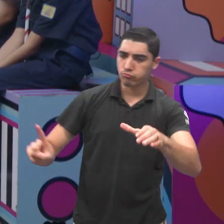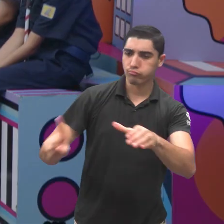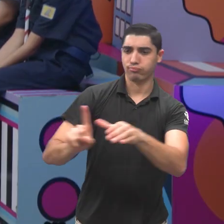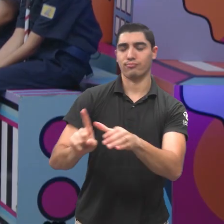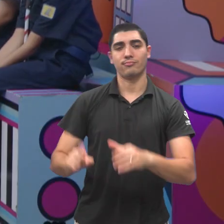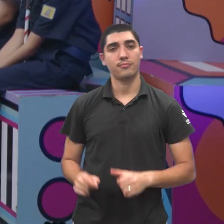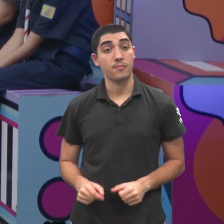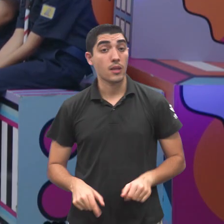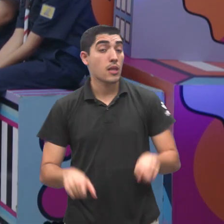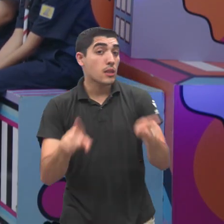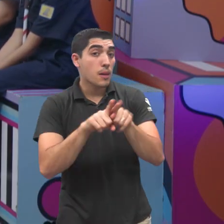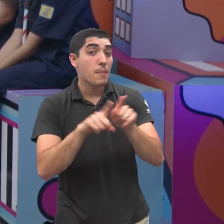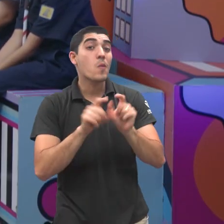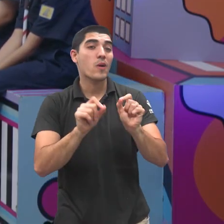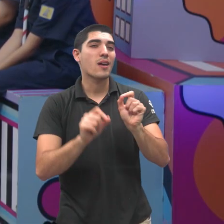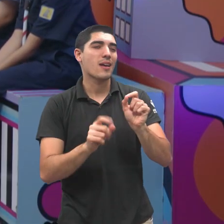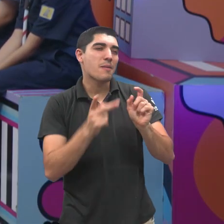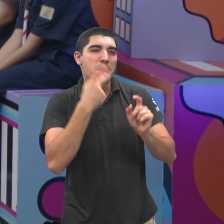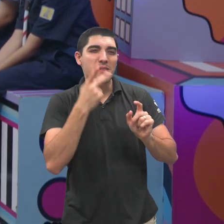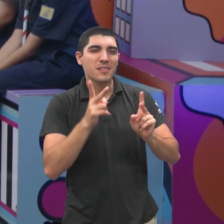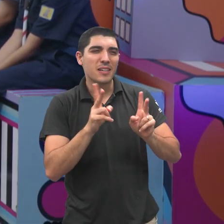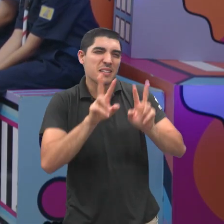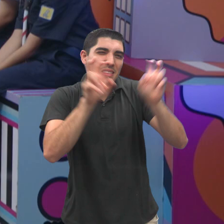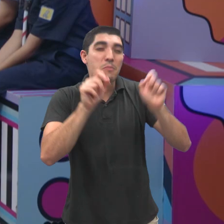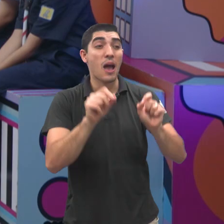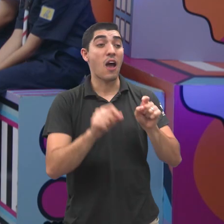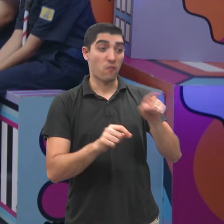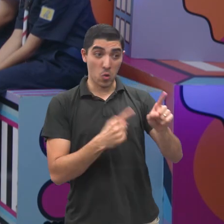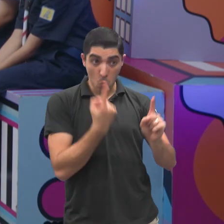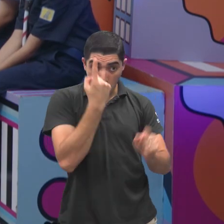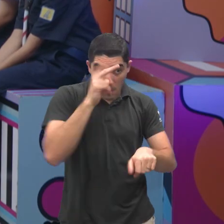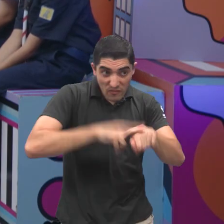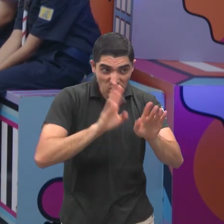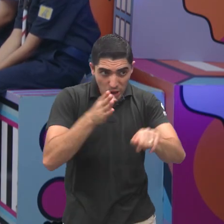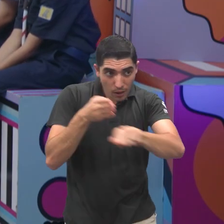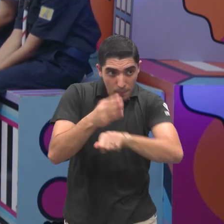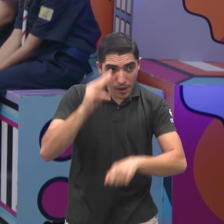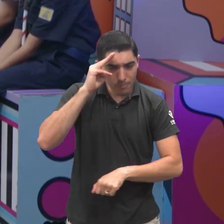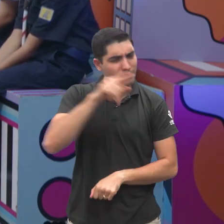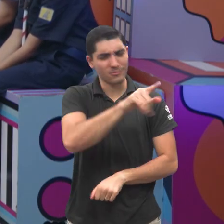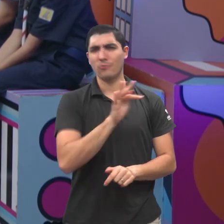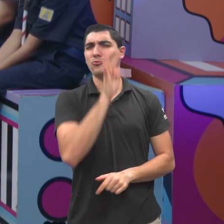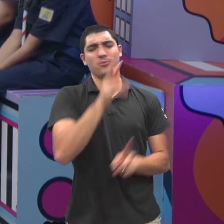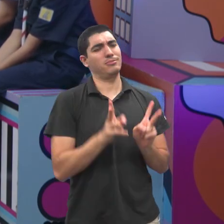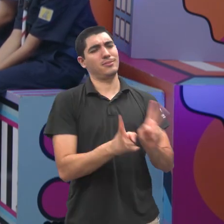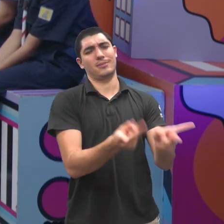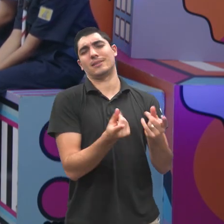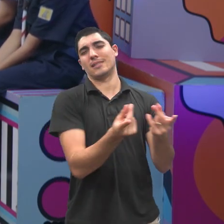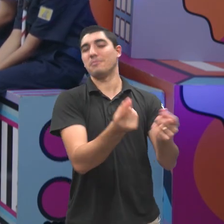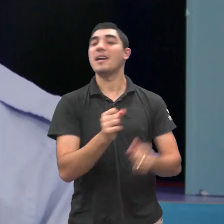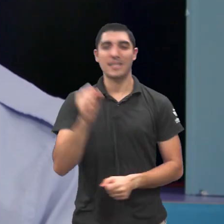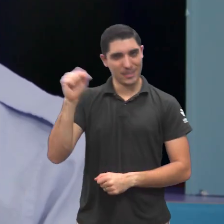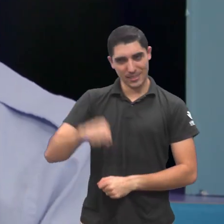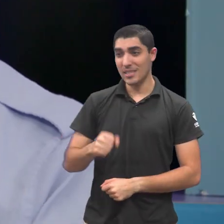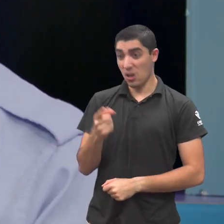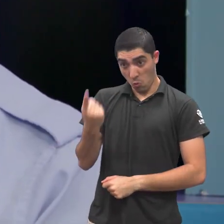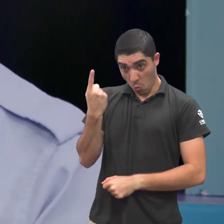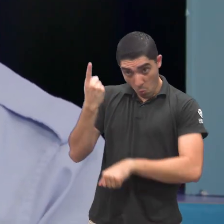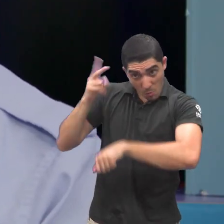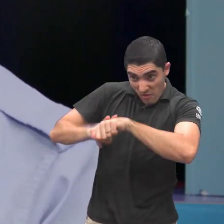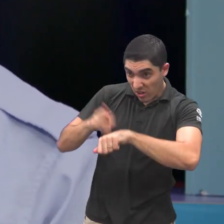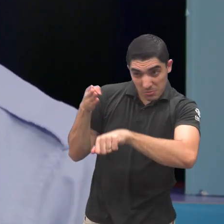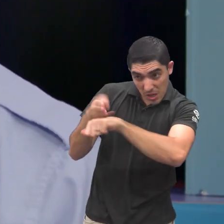cidadão. até porque tem aquele papo de que uma vez escoteiro, sempre escoteiro, não é Sempre isso? escoteiro. Isso é um slogan que a gente leva para a vida toda. Uma